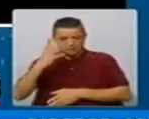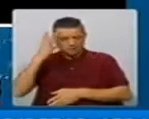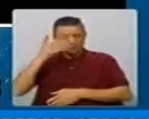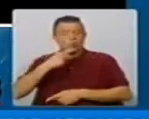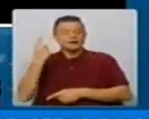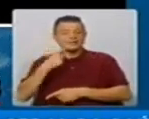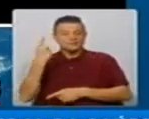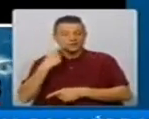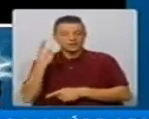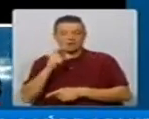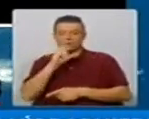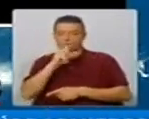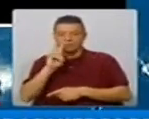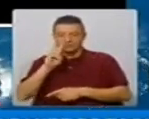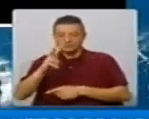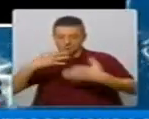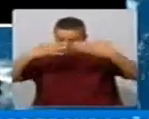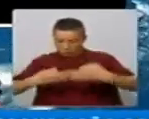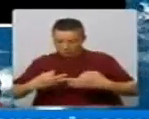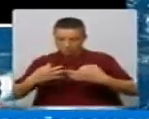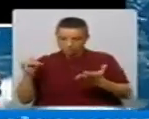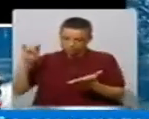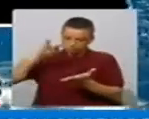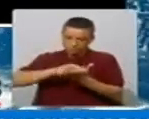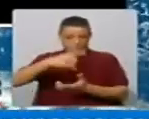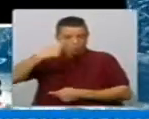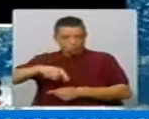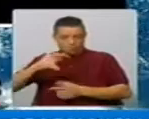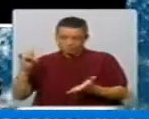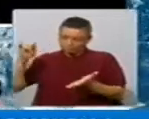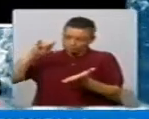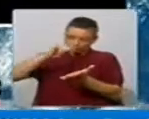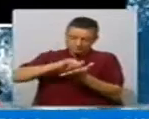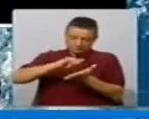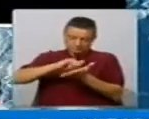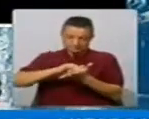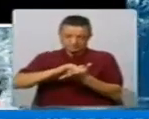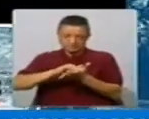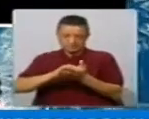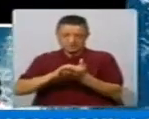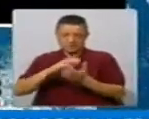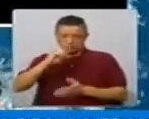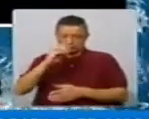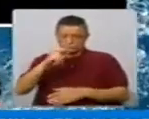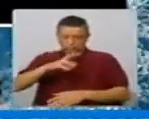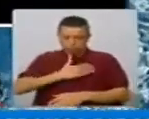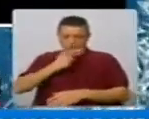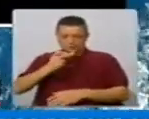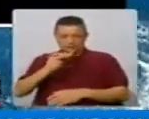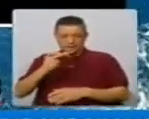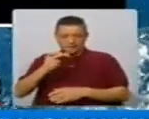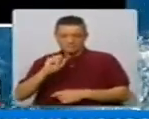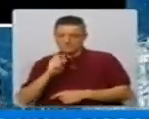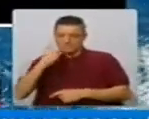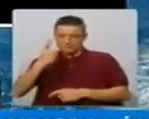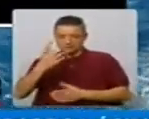quarta-feira, podemos, então, ter a confirmação deste momento histórico da chegada de uma sonda da humanidade a um cometa e